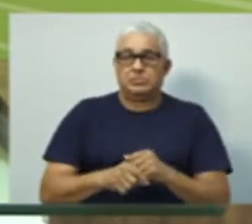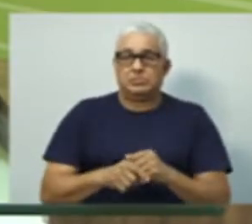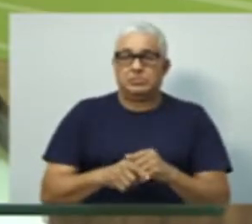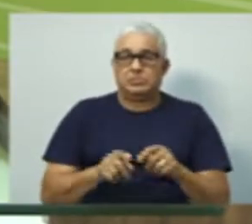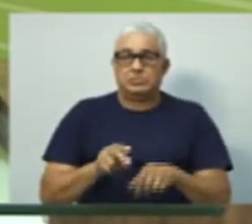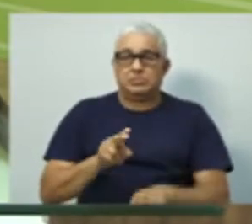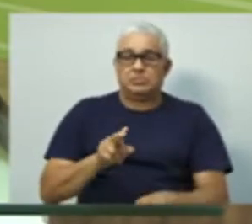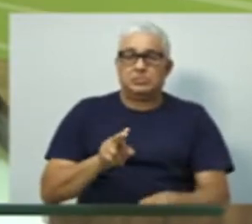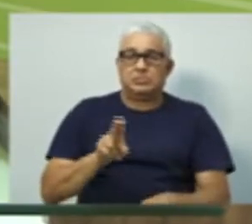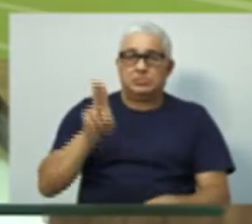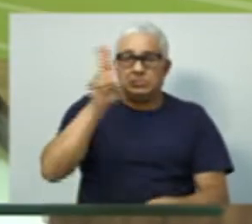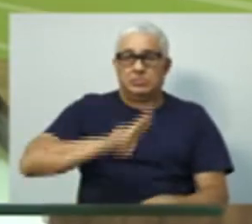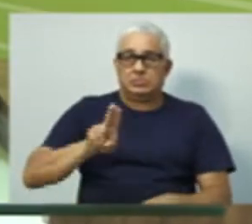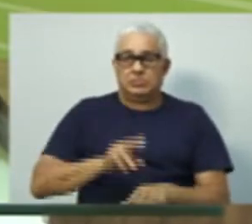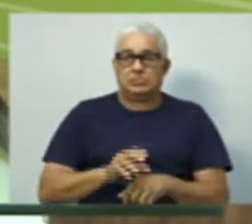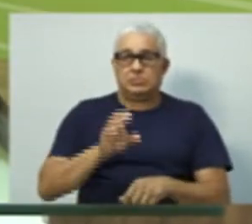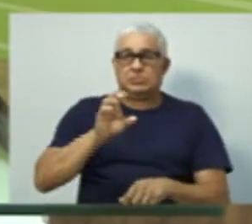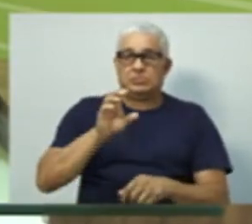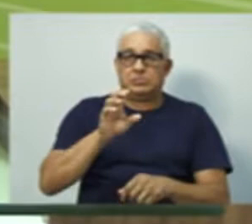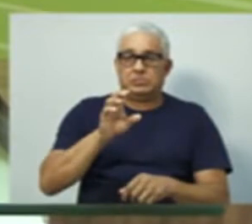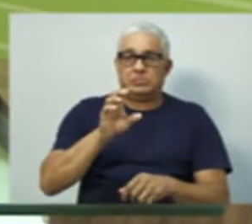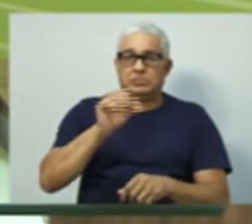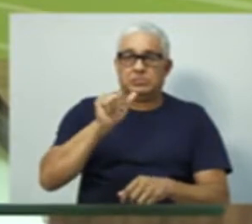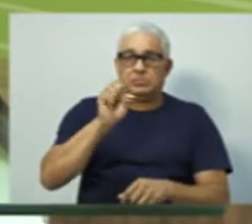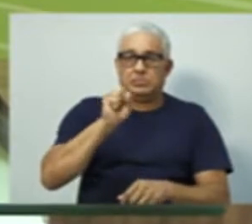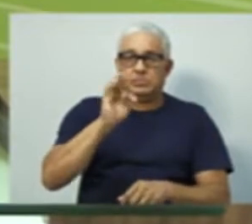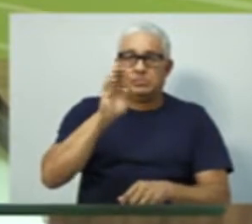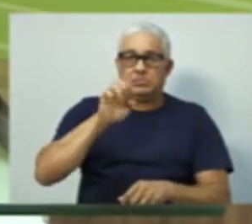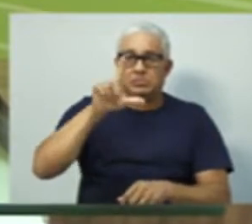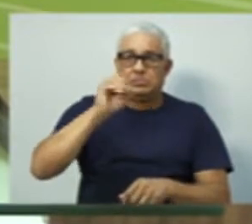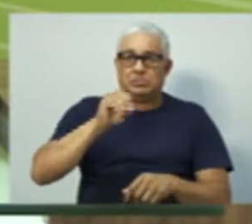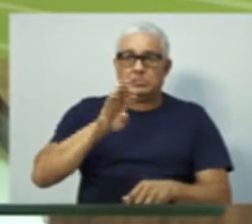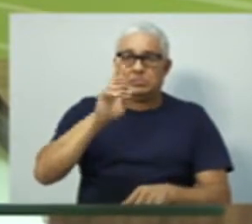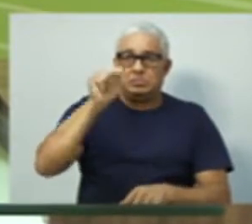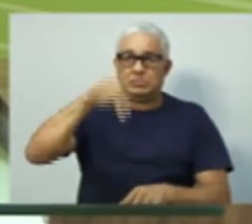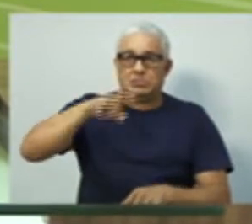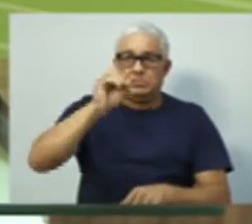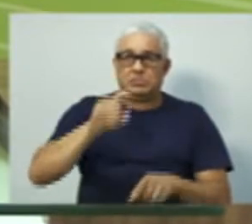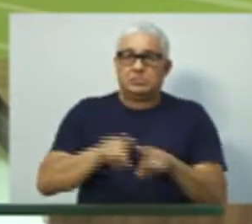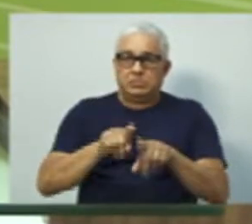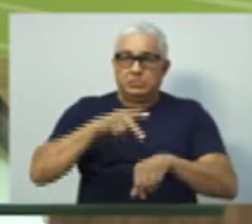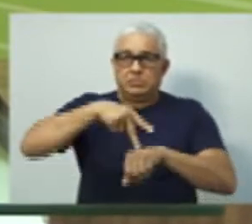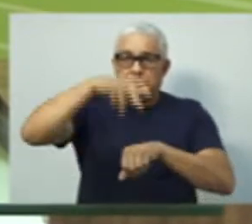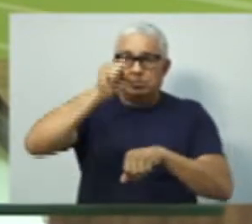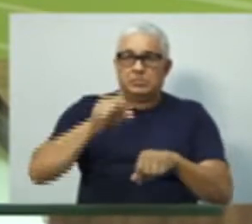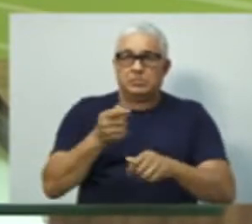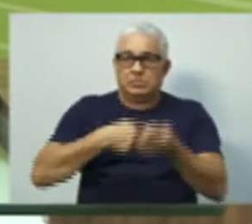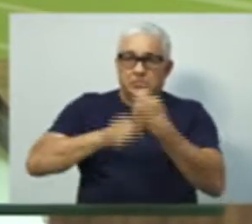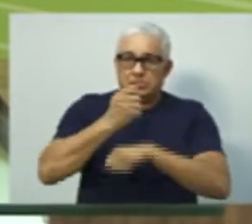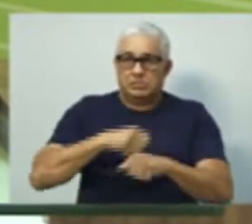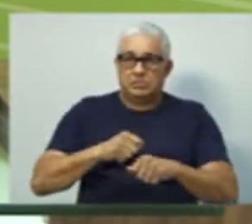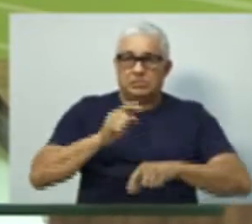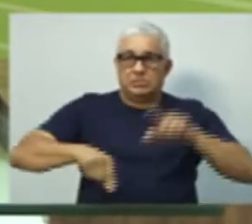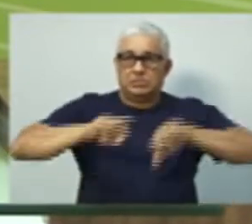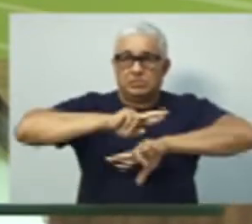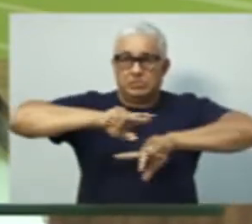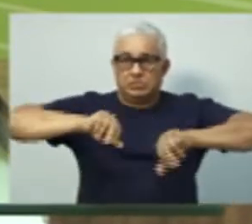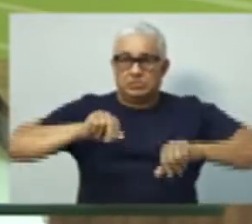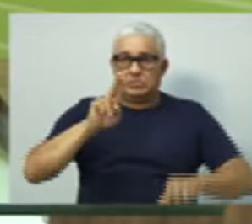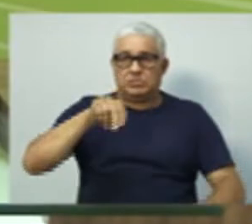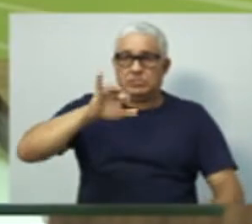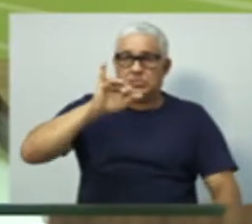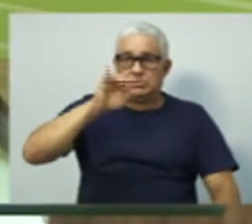pela Universidade de Castelo Branco. Tenho também pós-graduação em administração de materiais pela